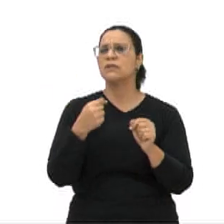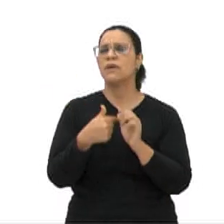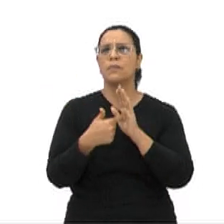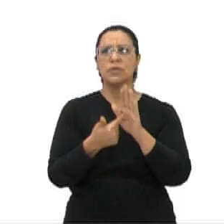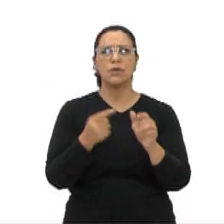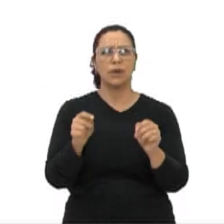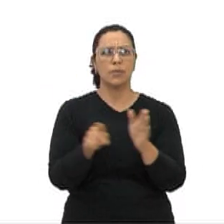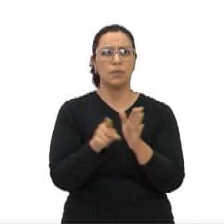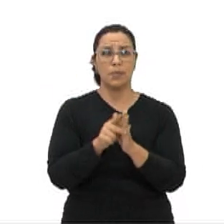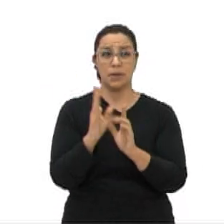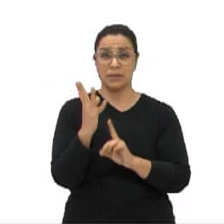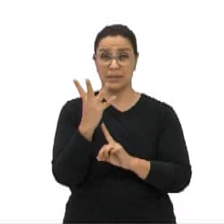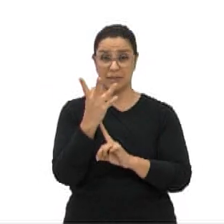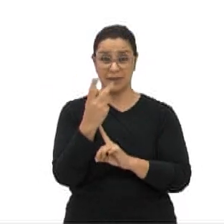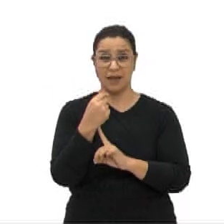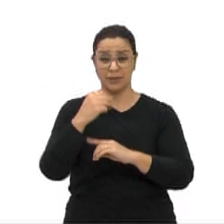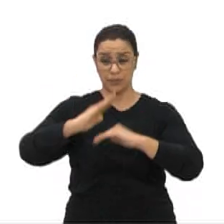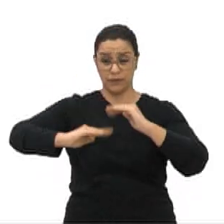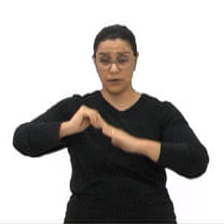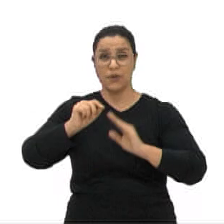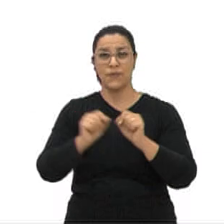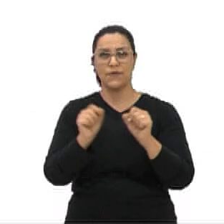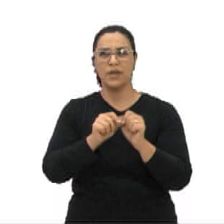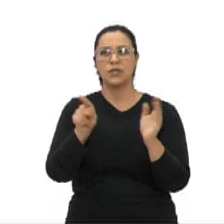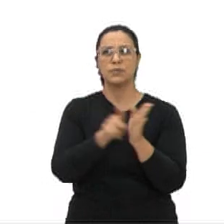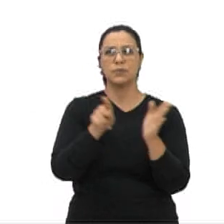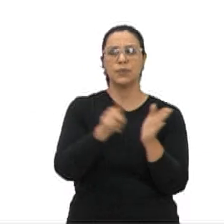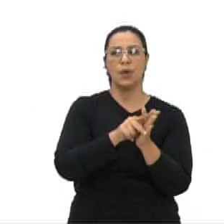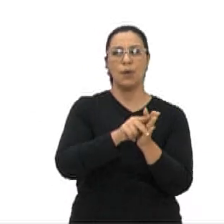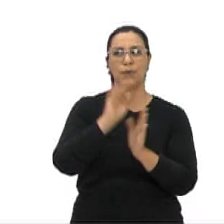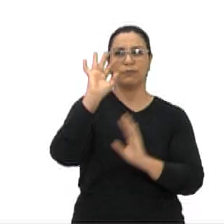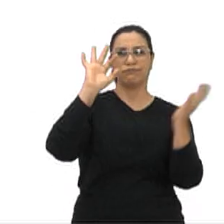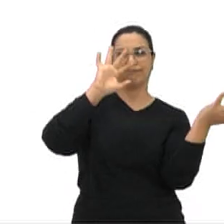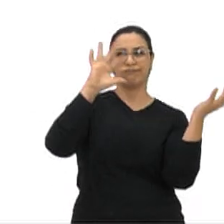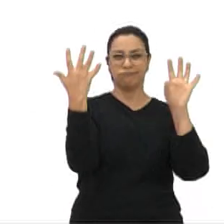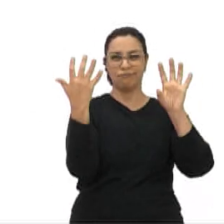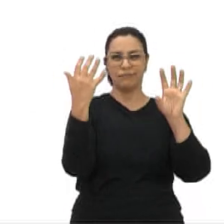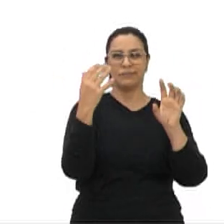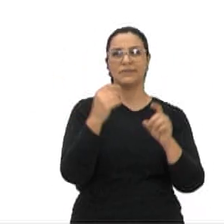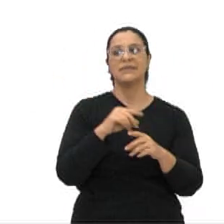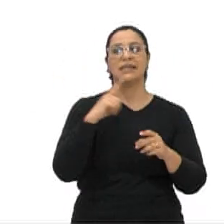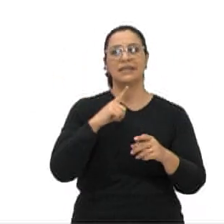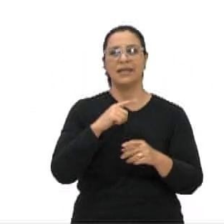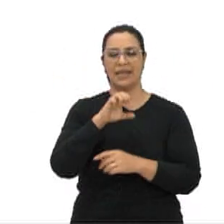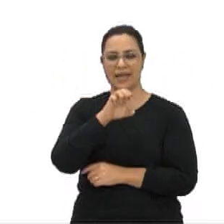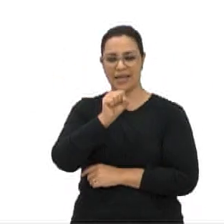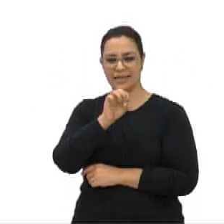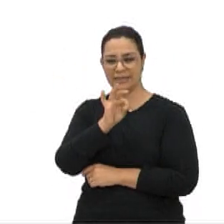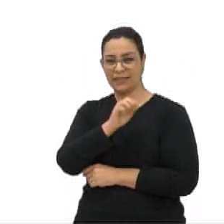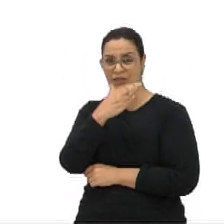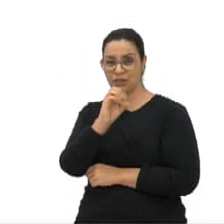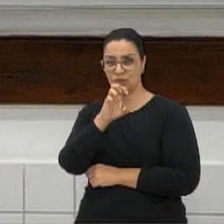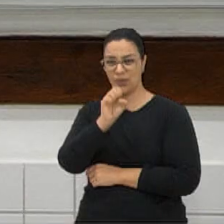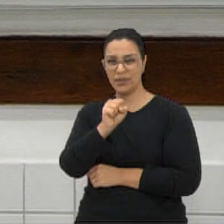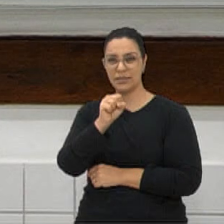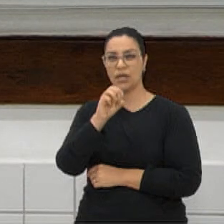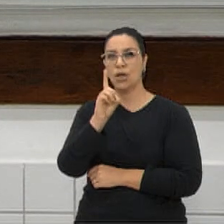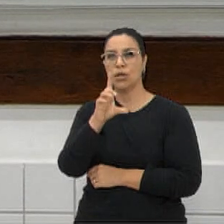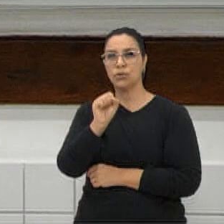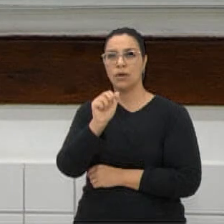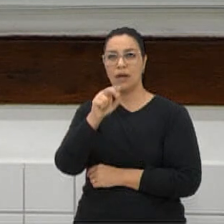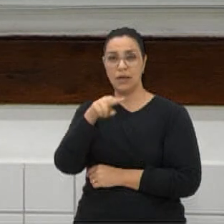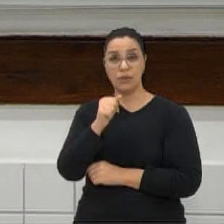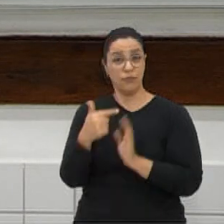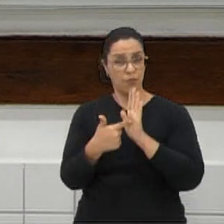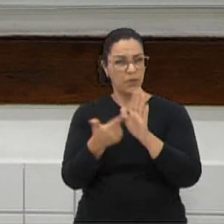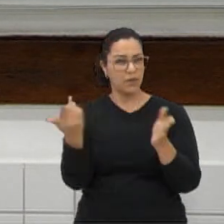Na verdade, esse artista ele vai trabalhar as estações do ano, tá? Então, a gente vai ver até um outro que vai mostrar outra estação. E prestem bem atenção à diferença de uma para